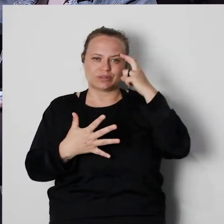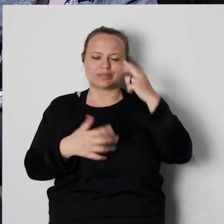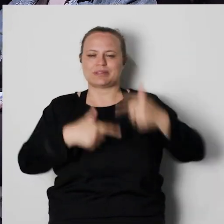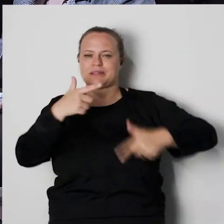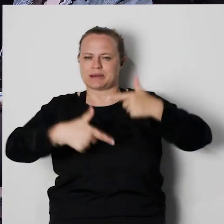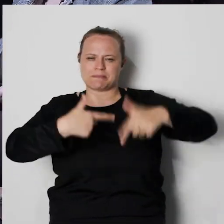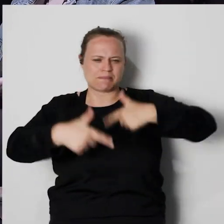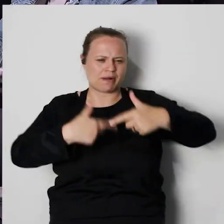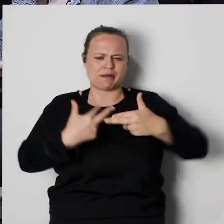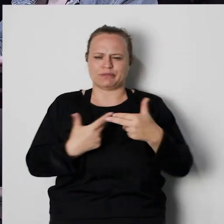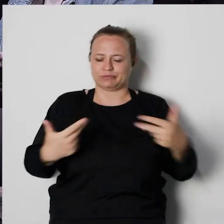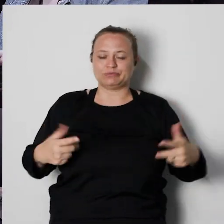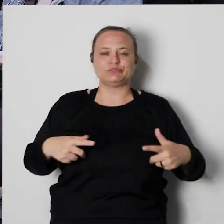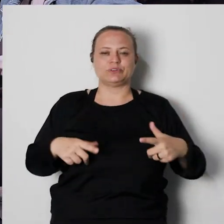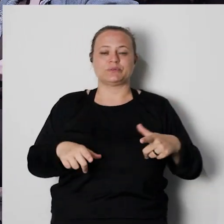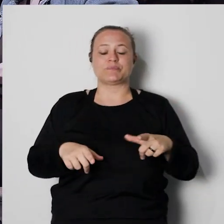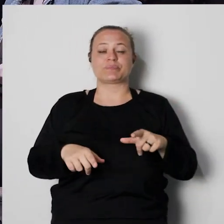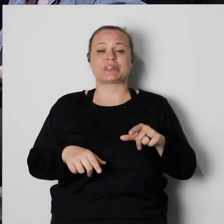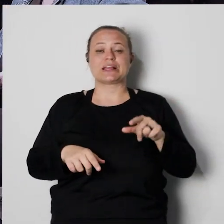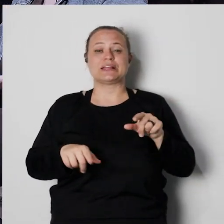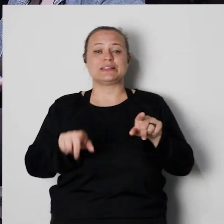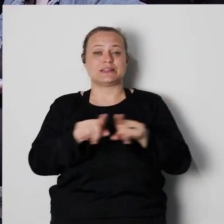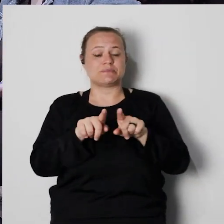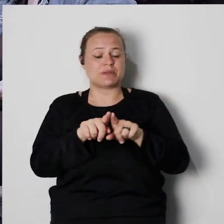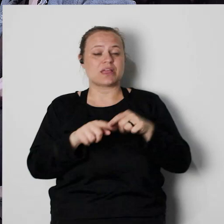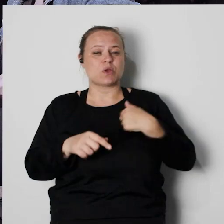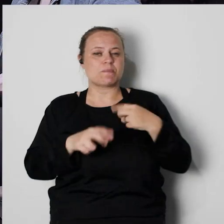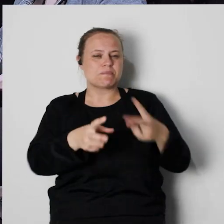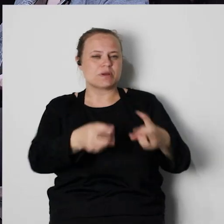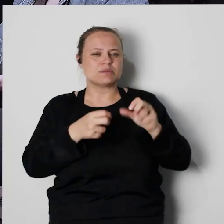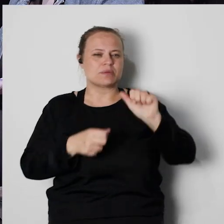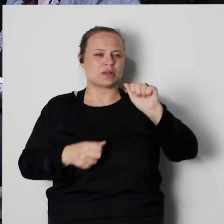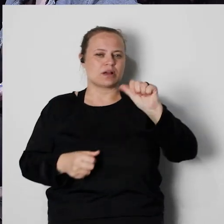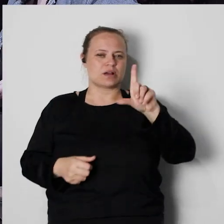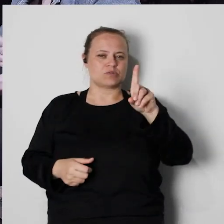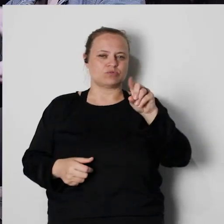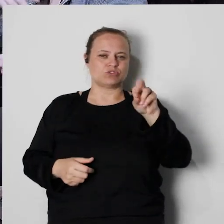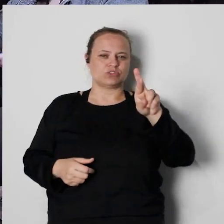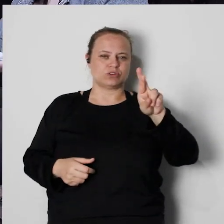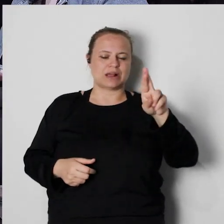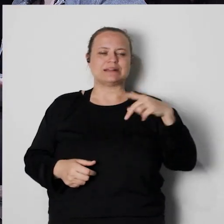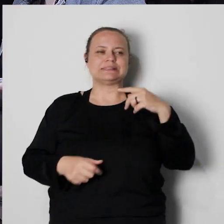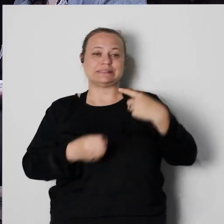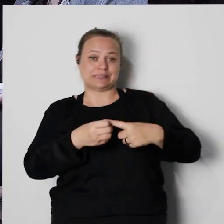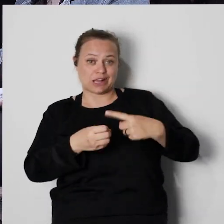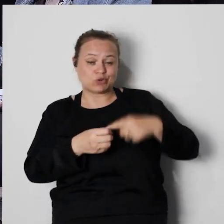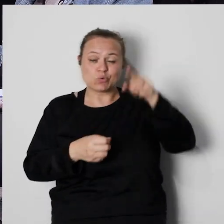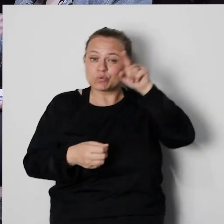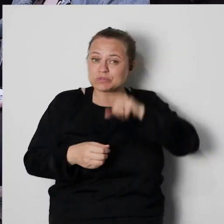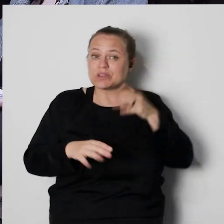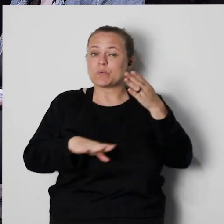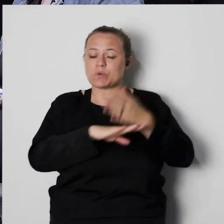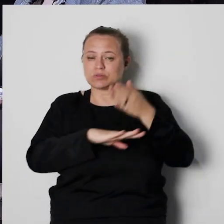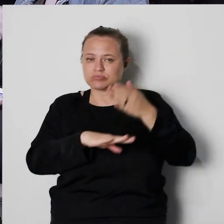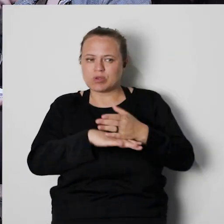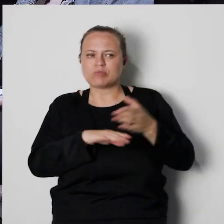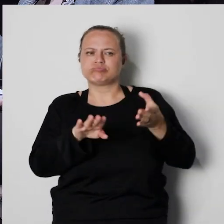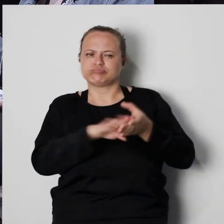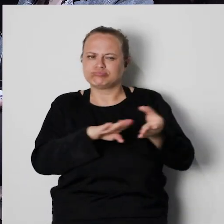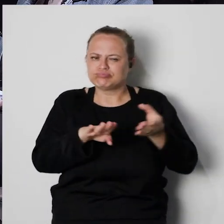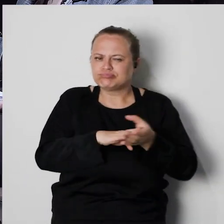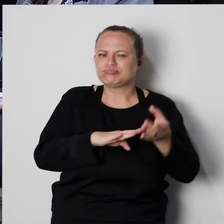indiretamente para outros setores, porque a cultura ela envolve transporte, ela envolve alimentação, ela envolve hospedagem, enfim, né, diversos